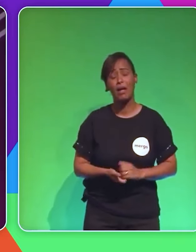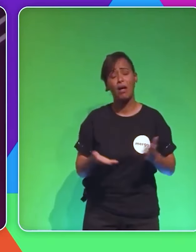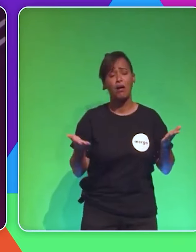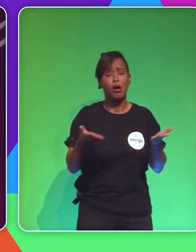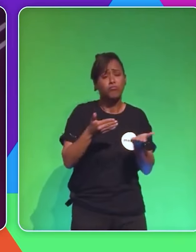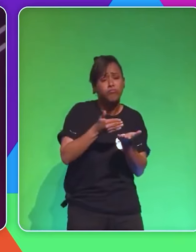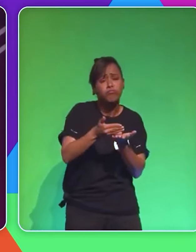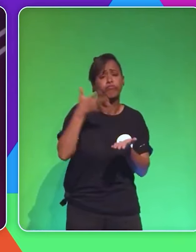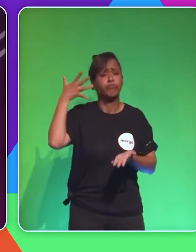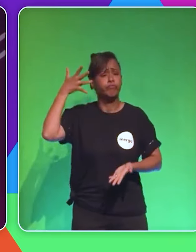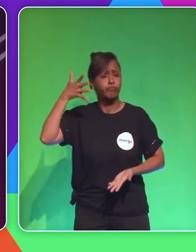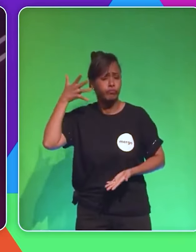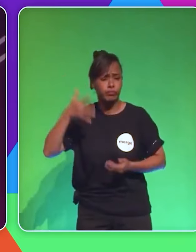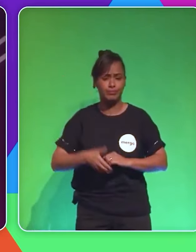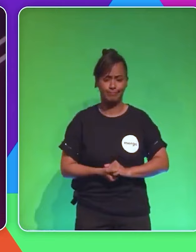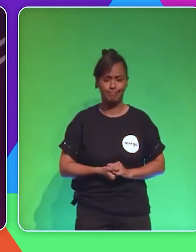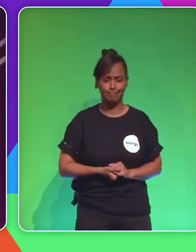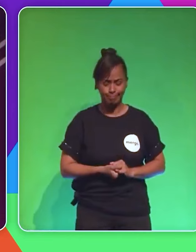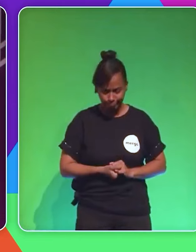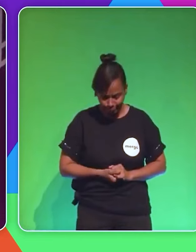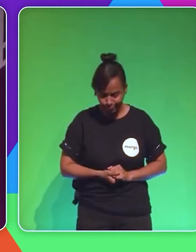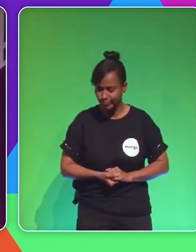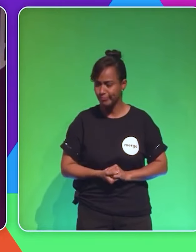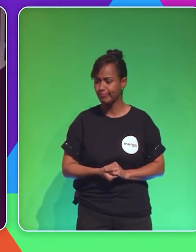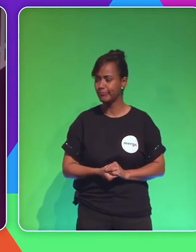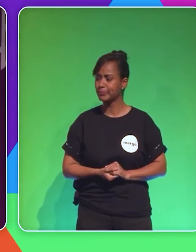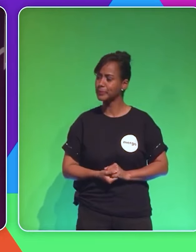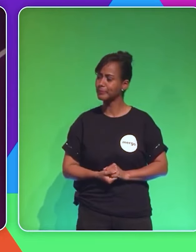pessoal da seguinte maneira